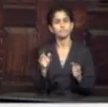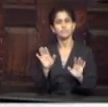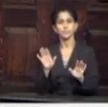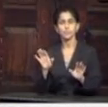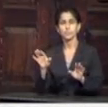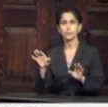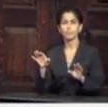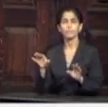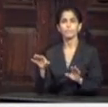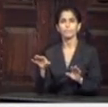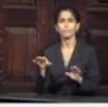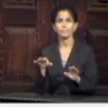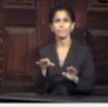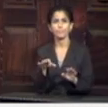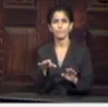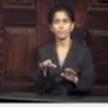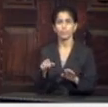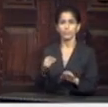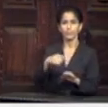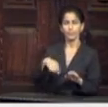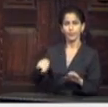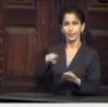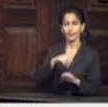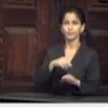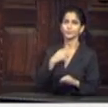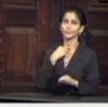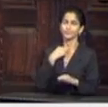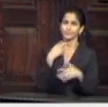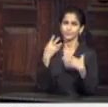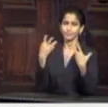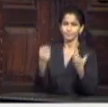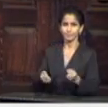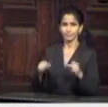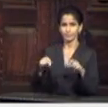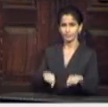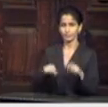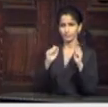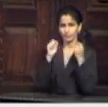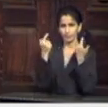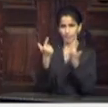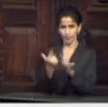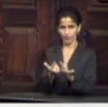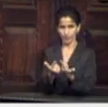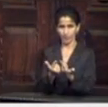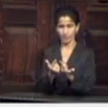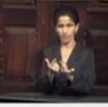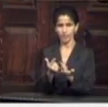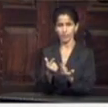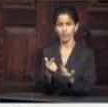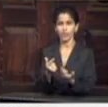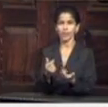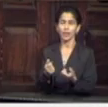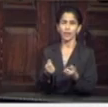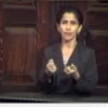Mas nós não podemos aceitar dentro dessa casa que a